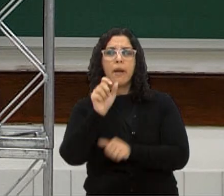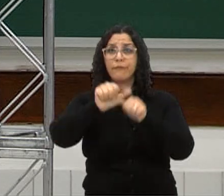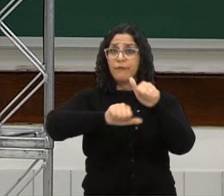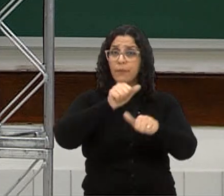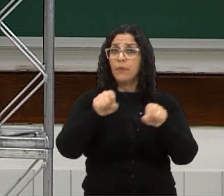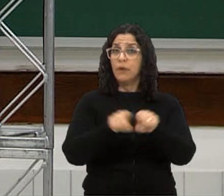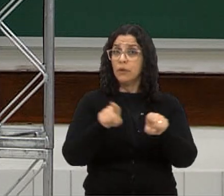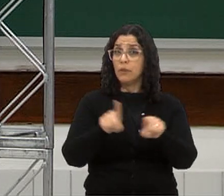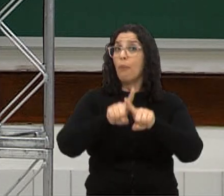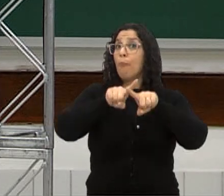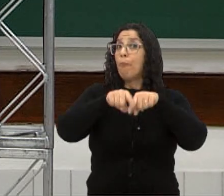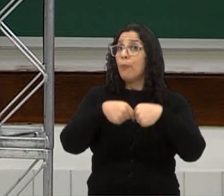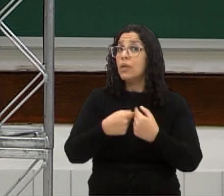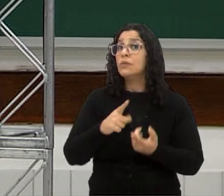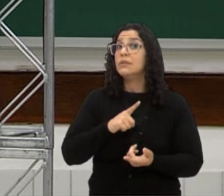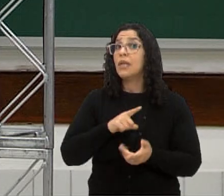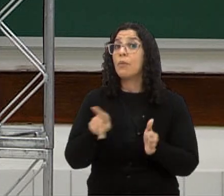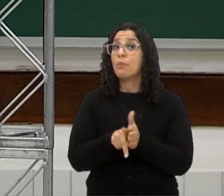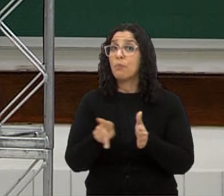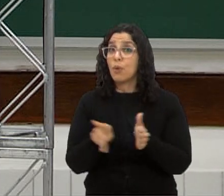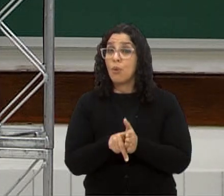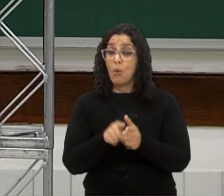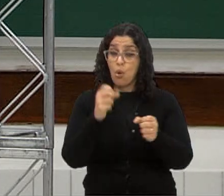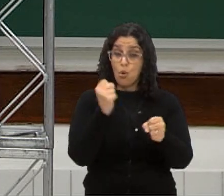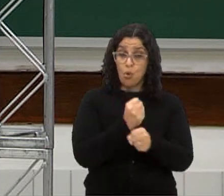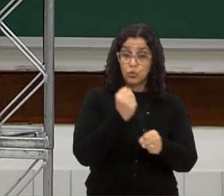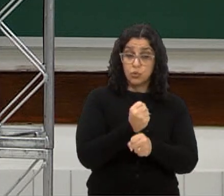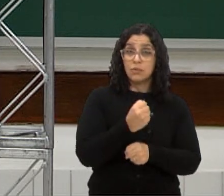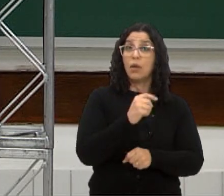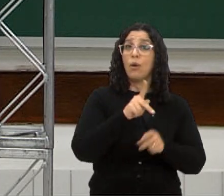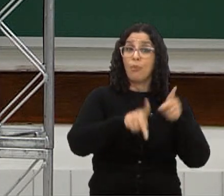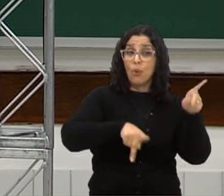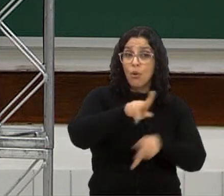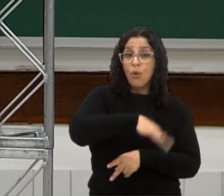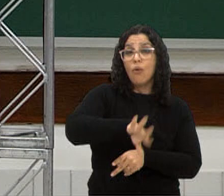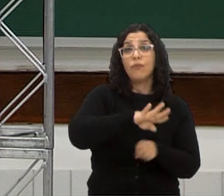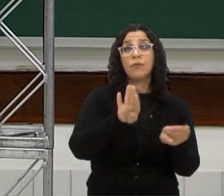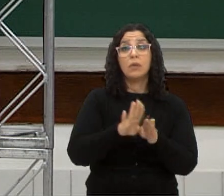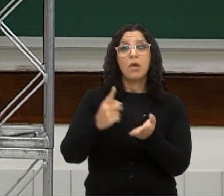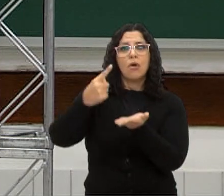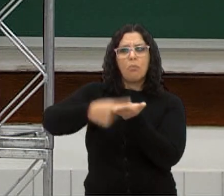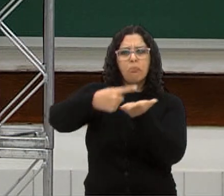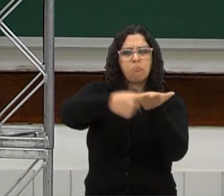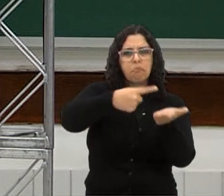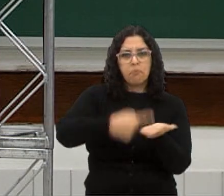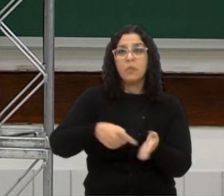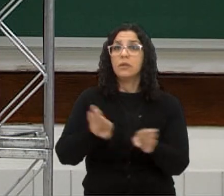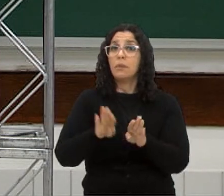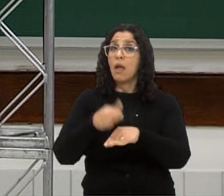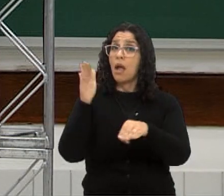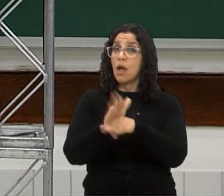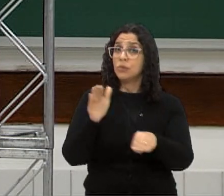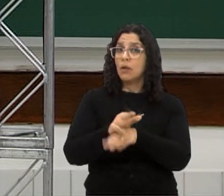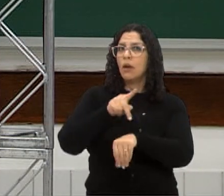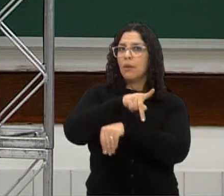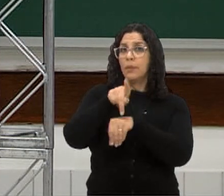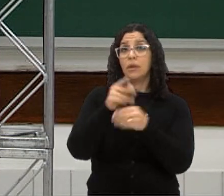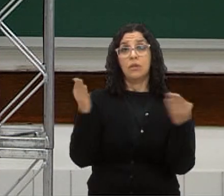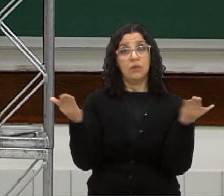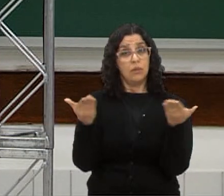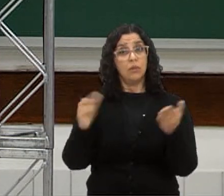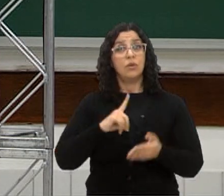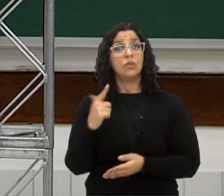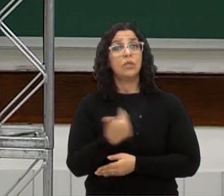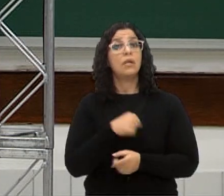isso, tanto obras públicas quanto tratados, acordos beneficiaram o país. E especialmente hoje nós